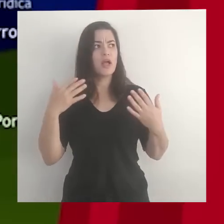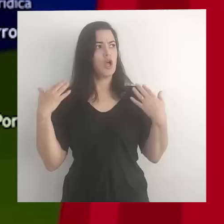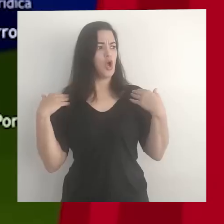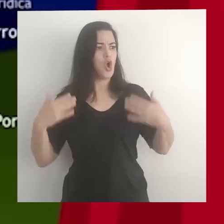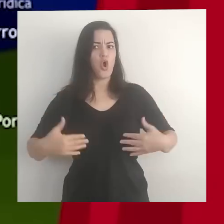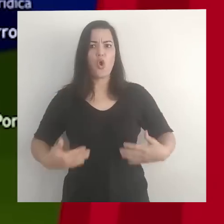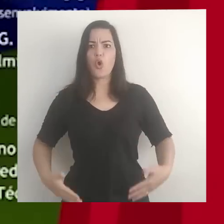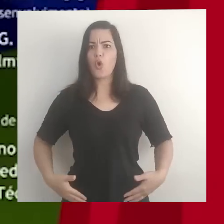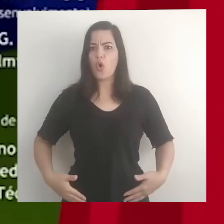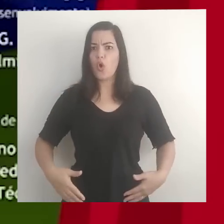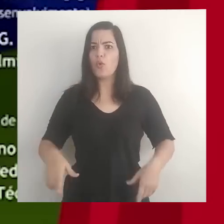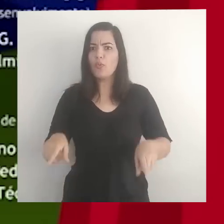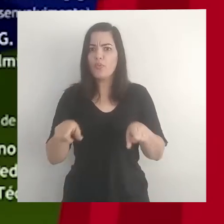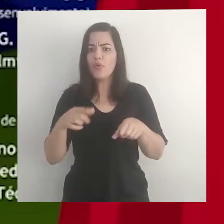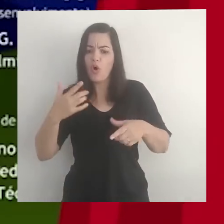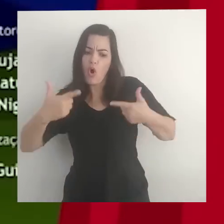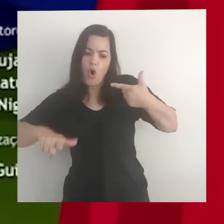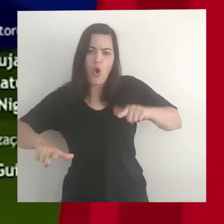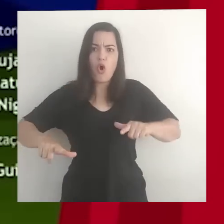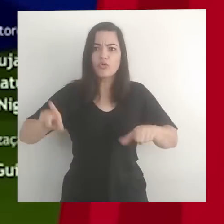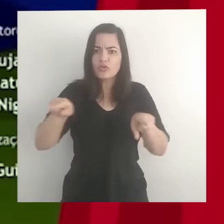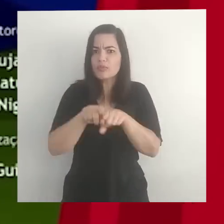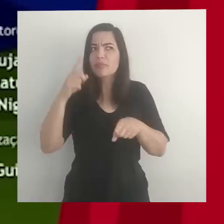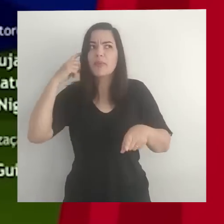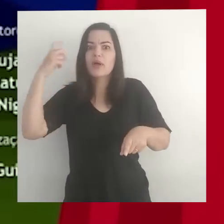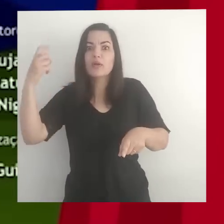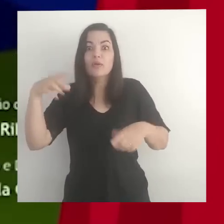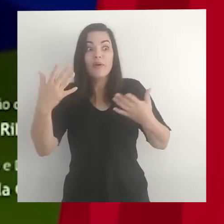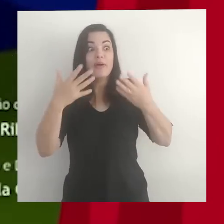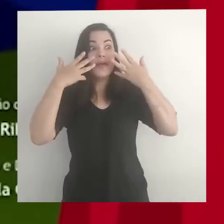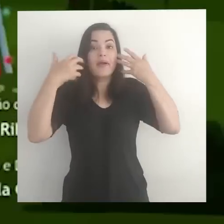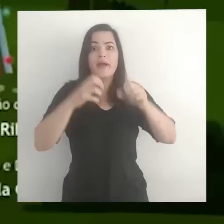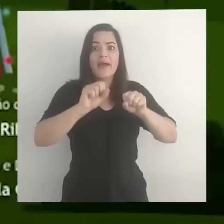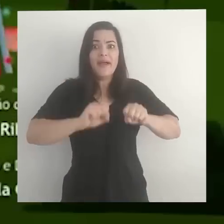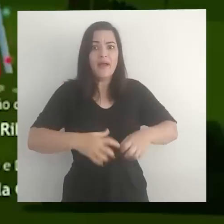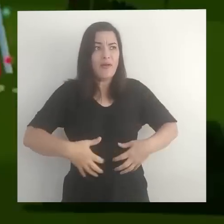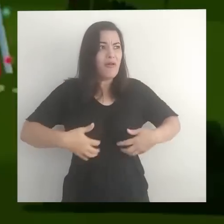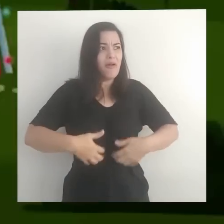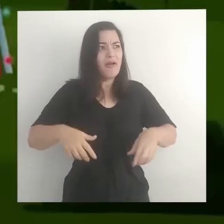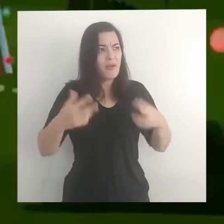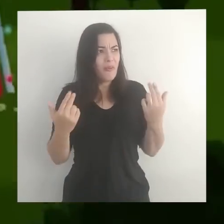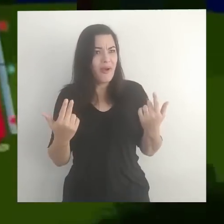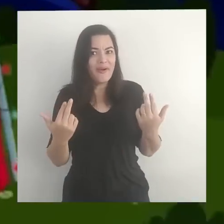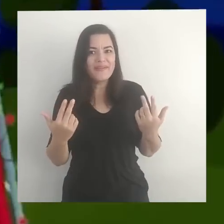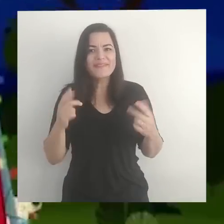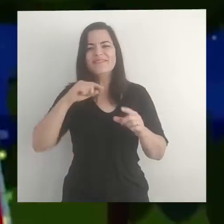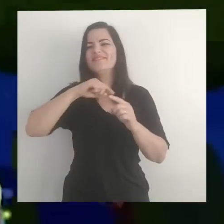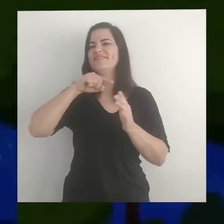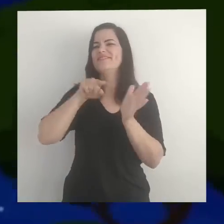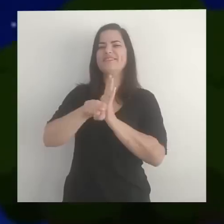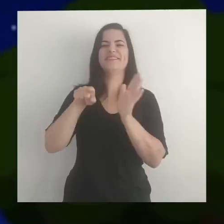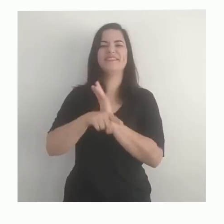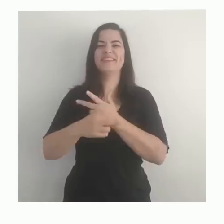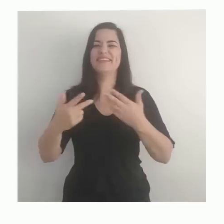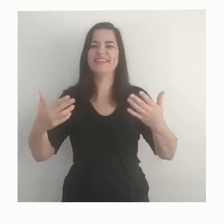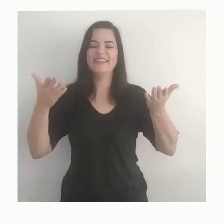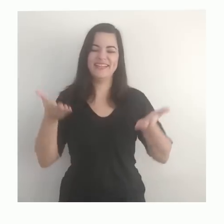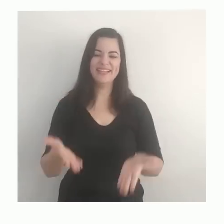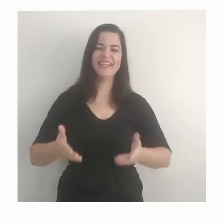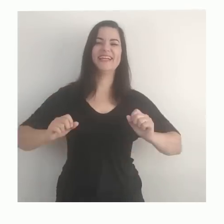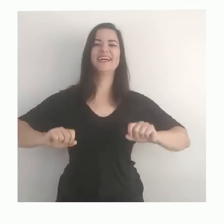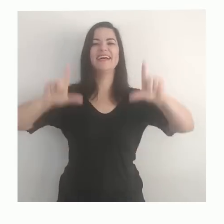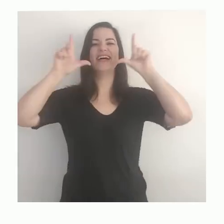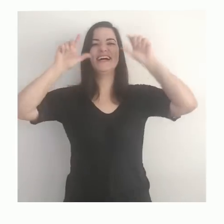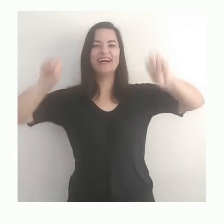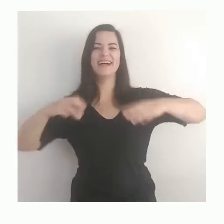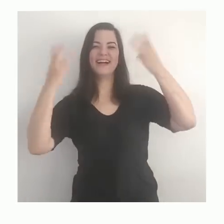corpo também ronca? E a barriga do Cláudio? São tantas perguntas! Esse é o